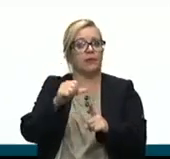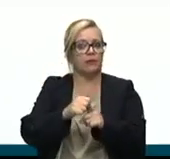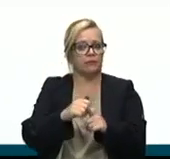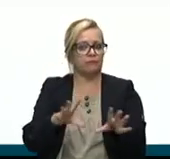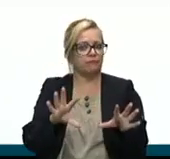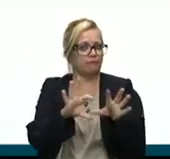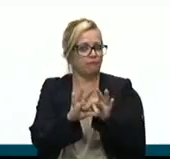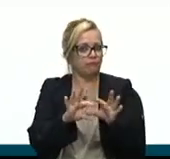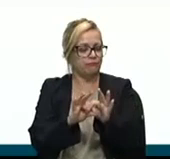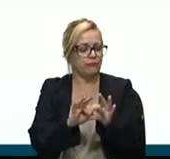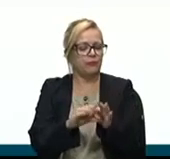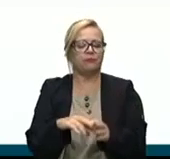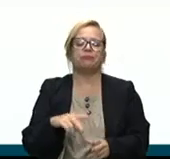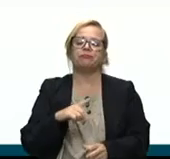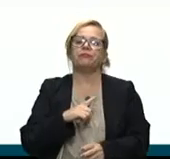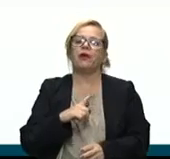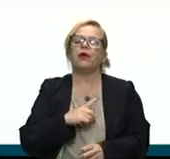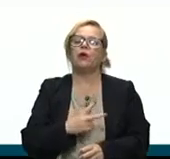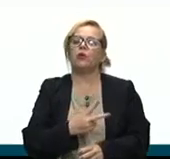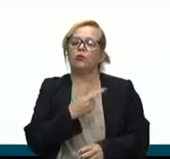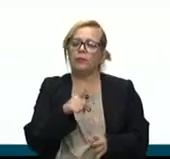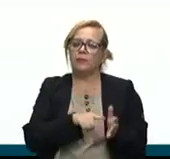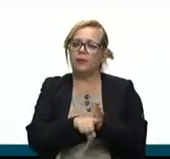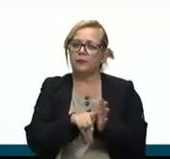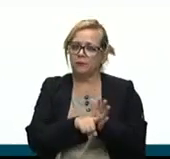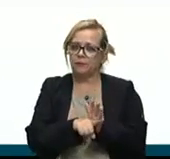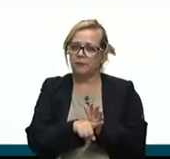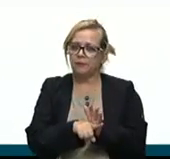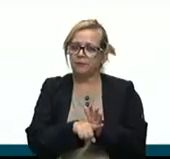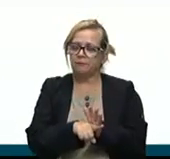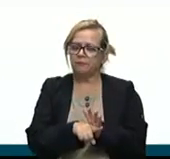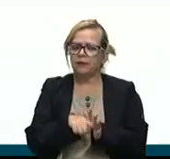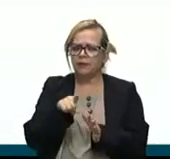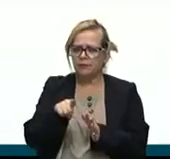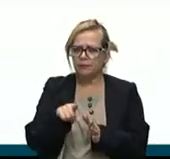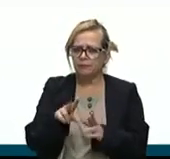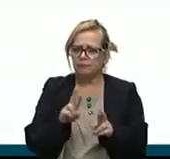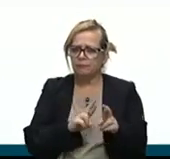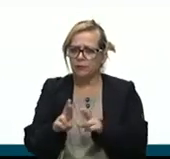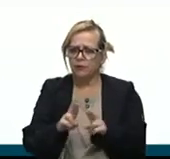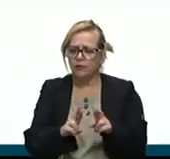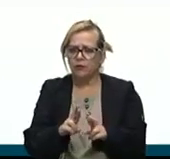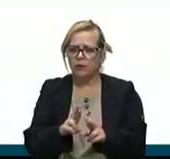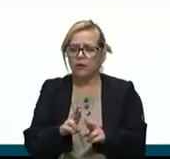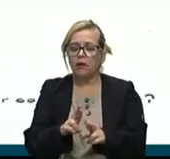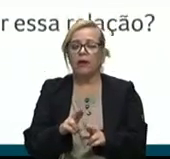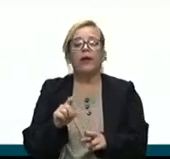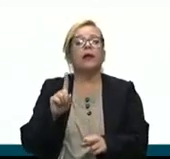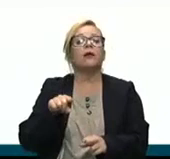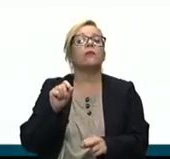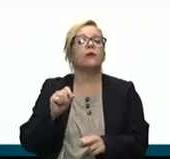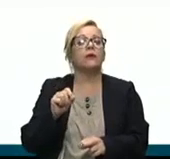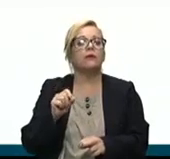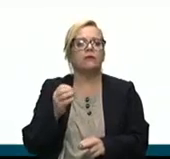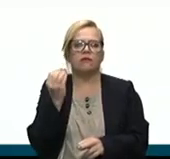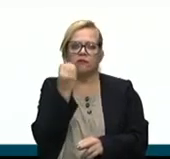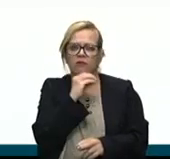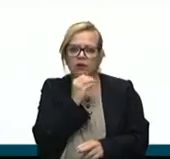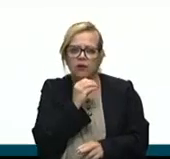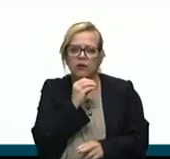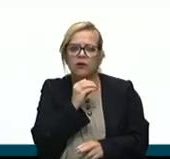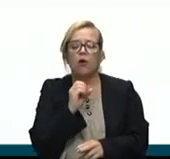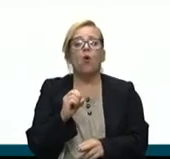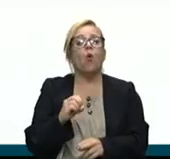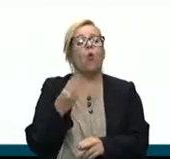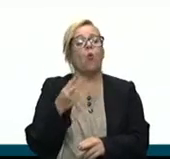surgem duas perguntas básicas quando eu aceito essa hipótese. Essa relação, ela é forte ou ela é fraca? De que